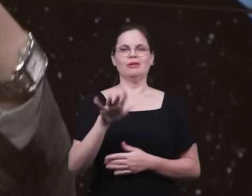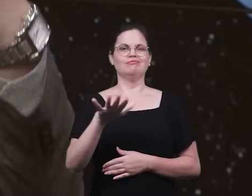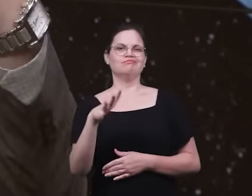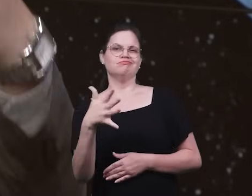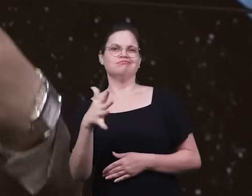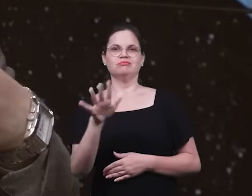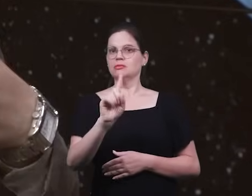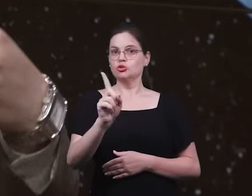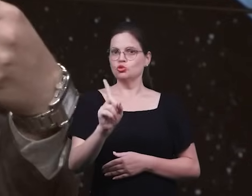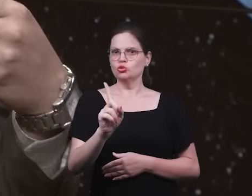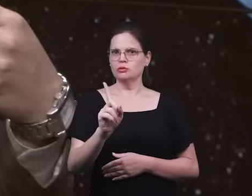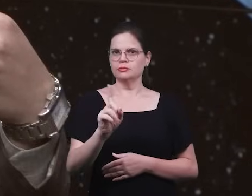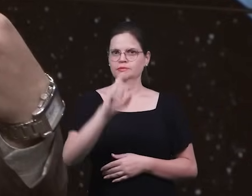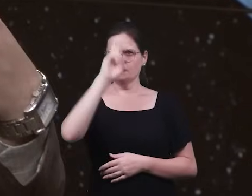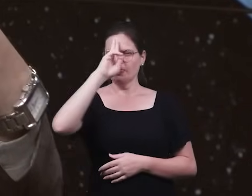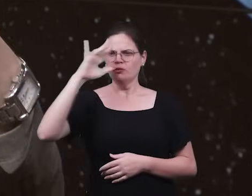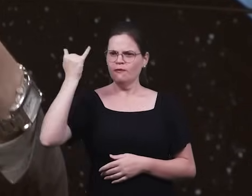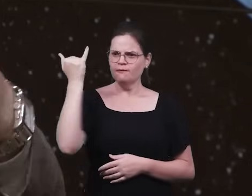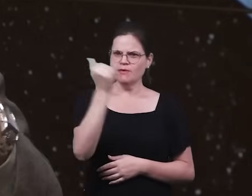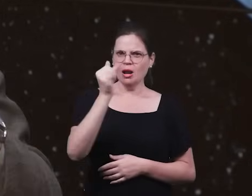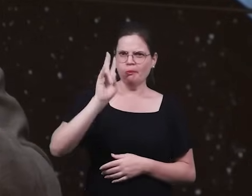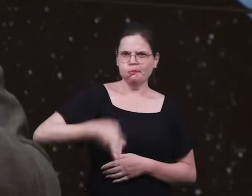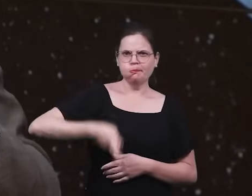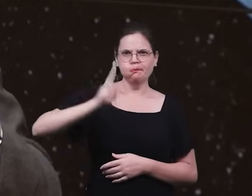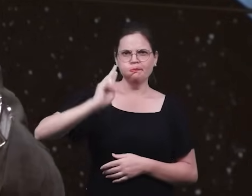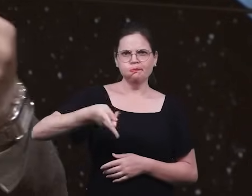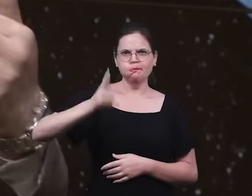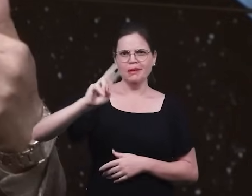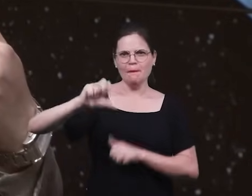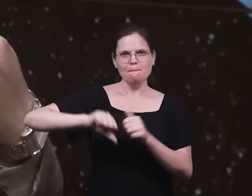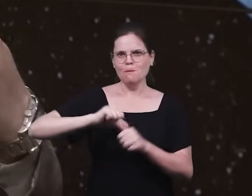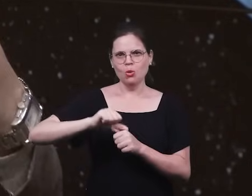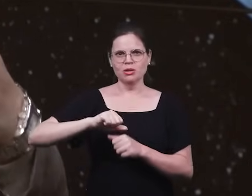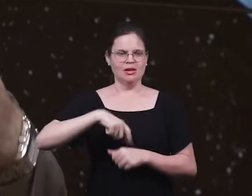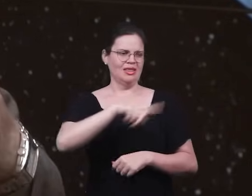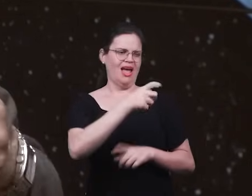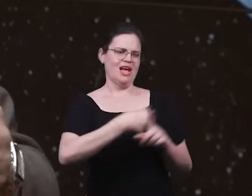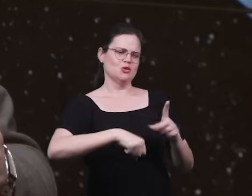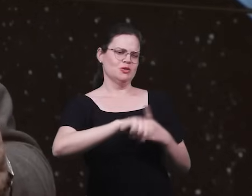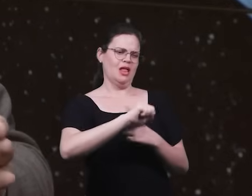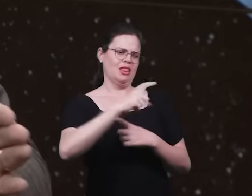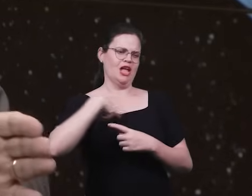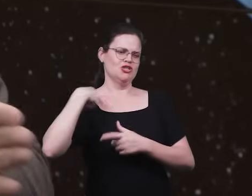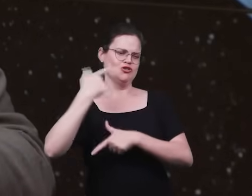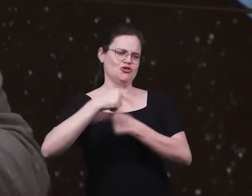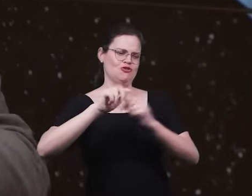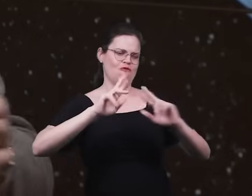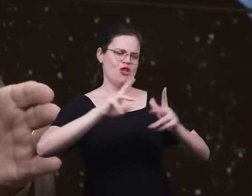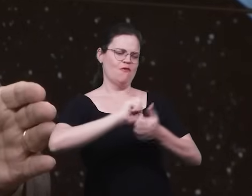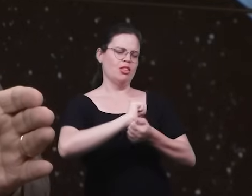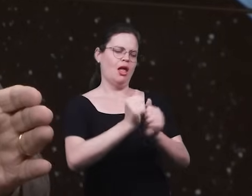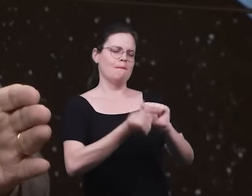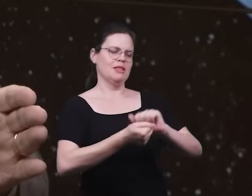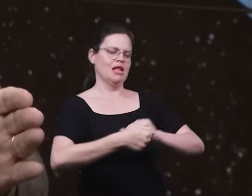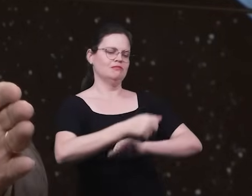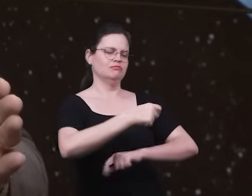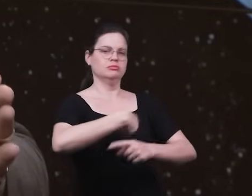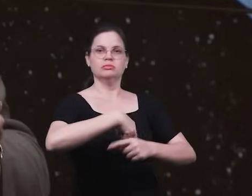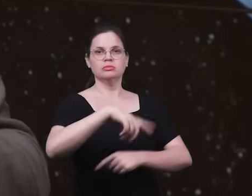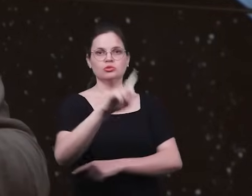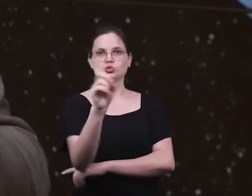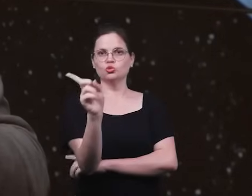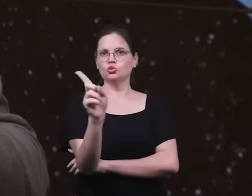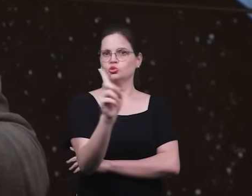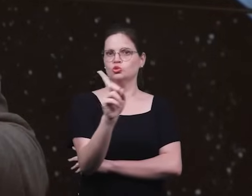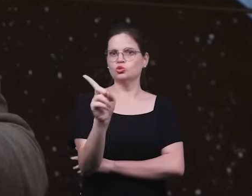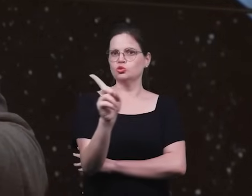ele diz a mesma coisa ele não mudou ele não se adapta à sociedade aos anos às Mud das pessoas